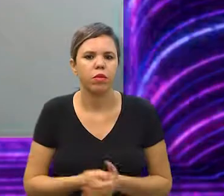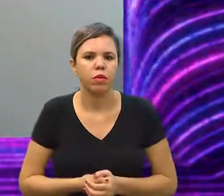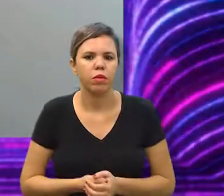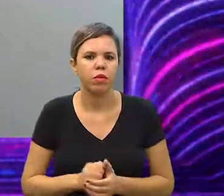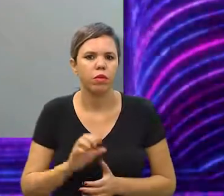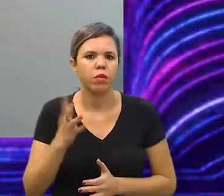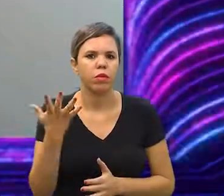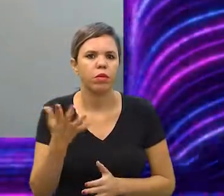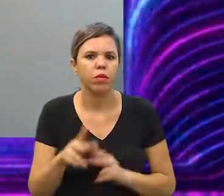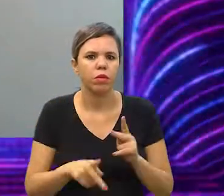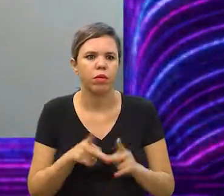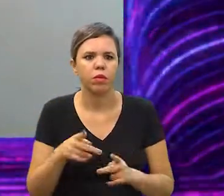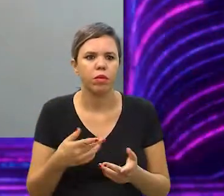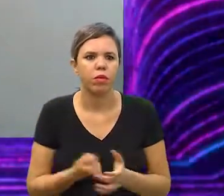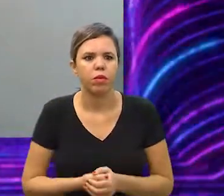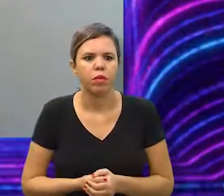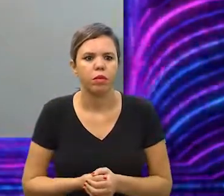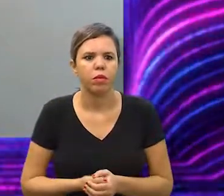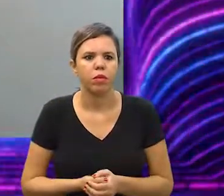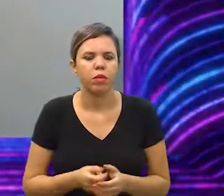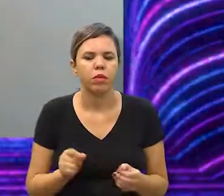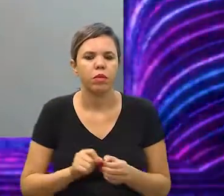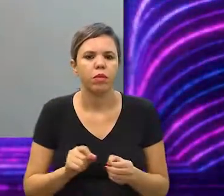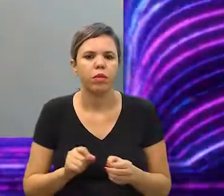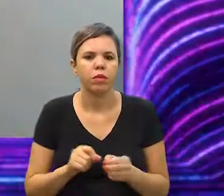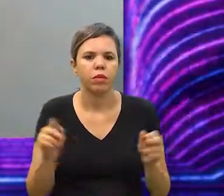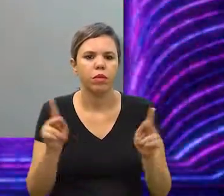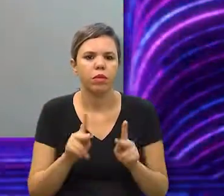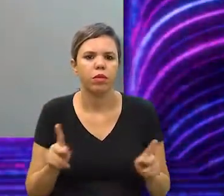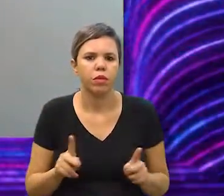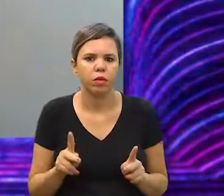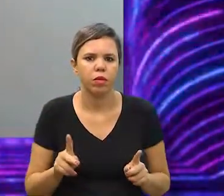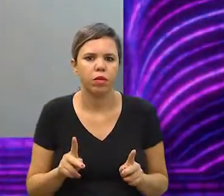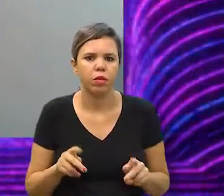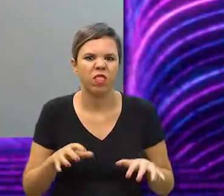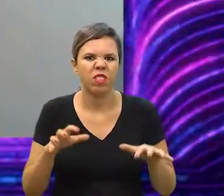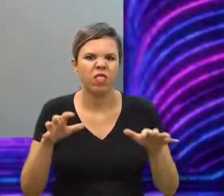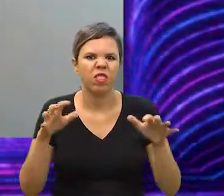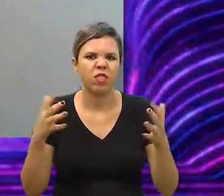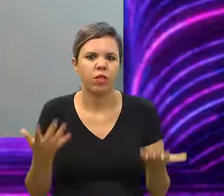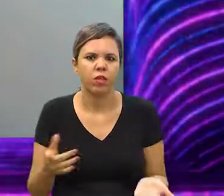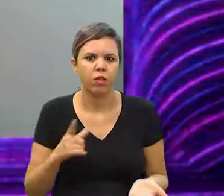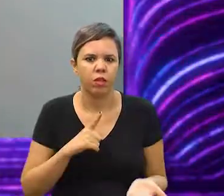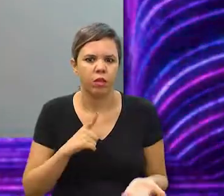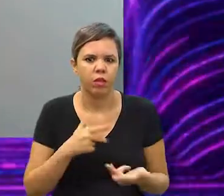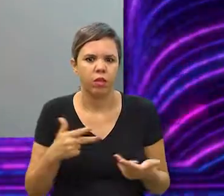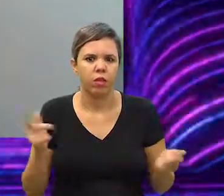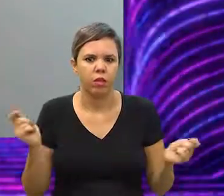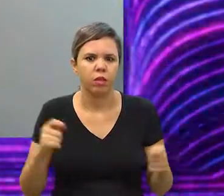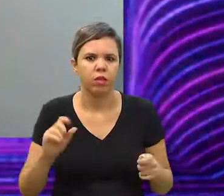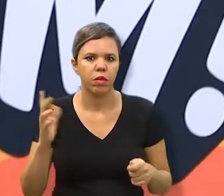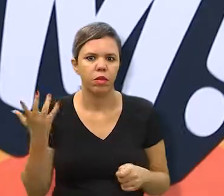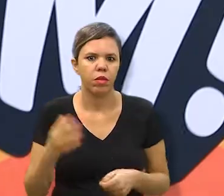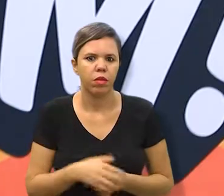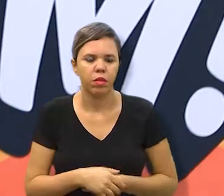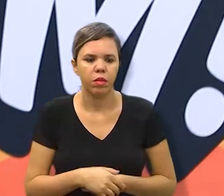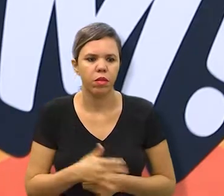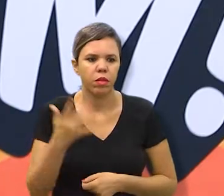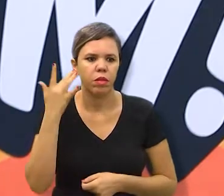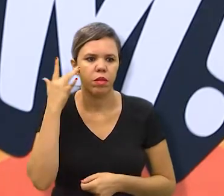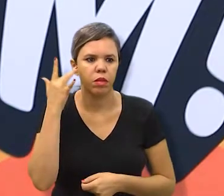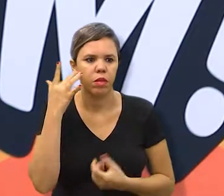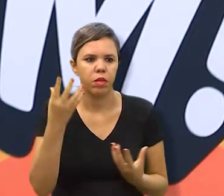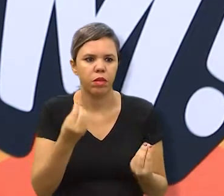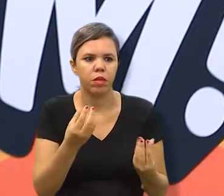O que acontece quando as pessoas fazem as pazes com o próprio monstro, né? Isso também é uma coisa possível de acontecer. Eu acho que